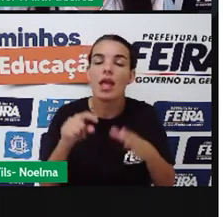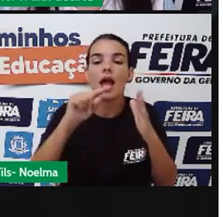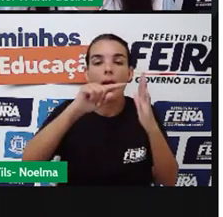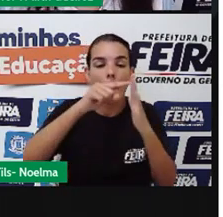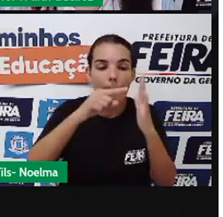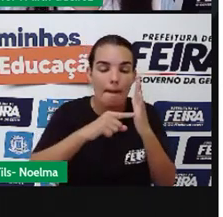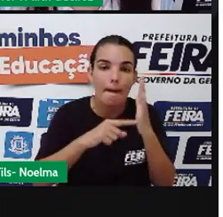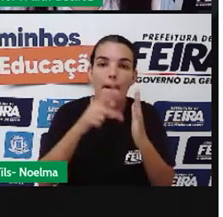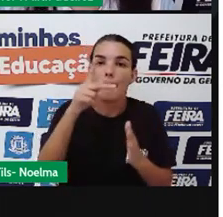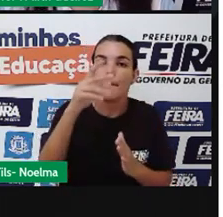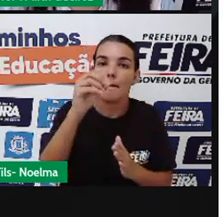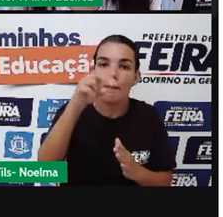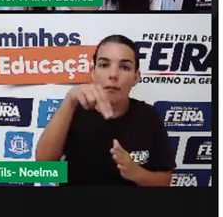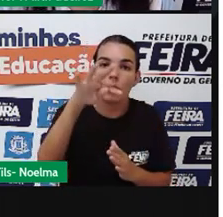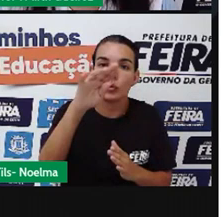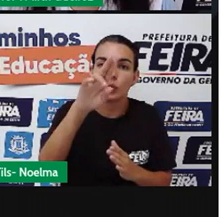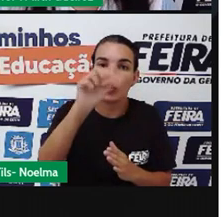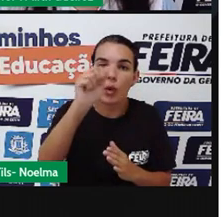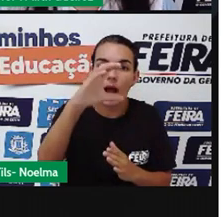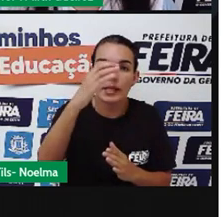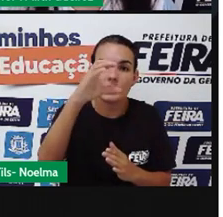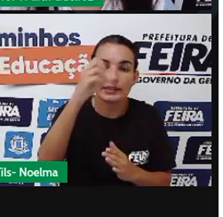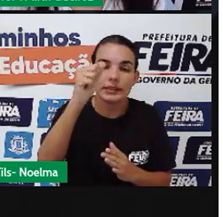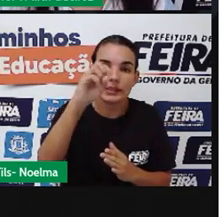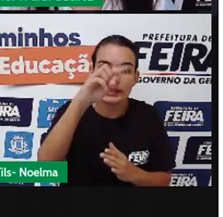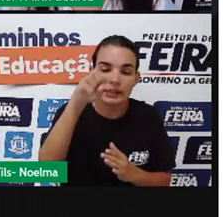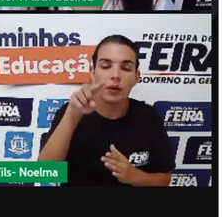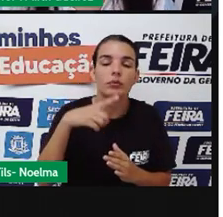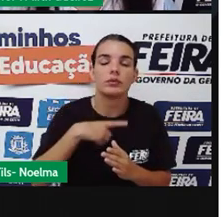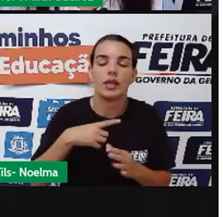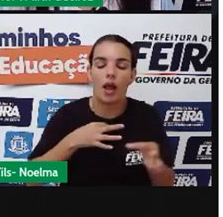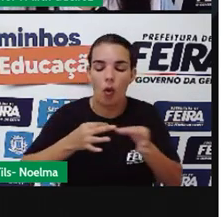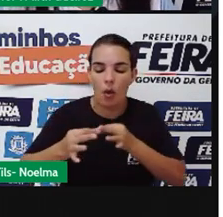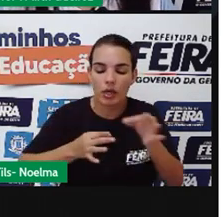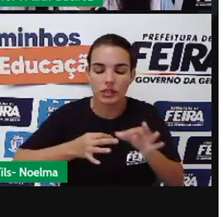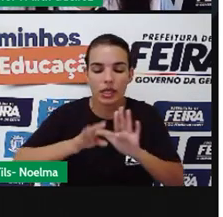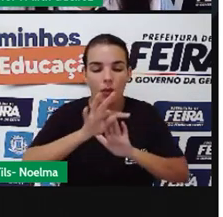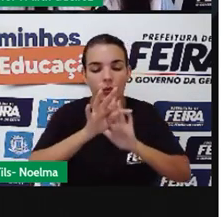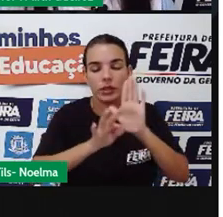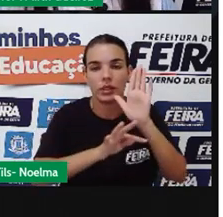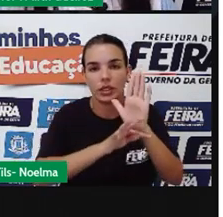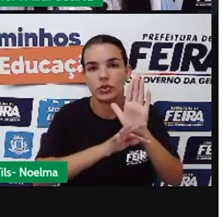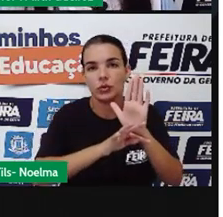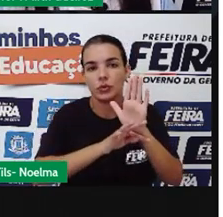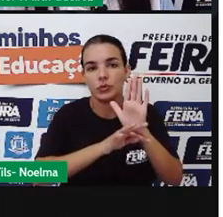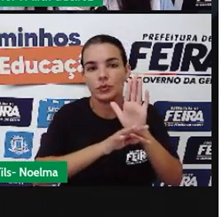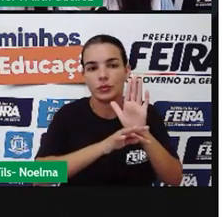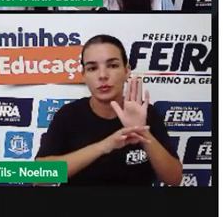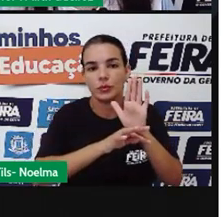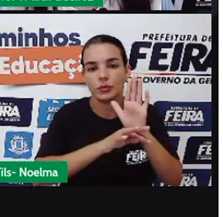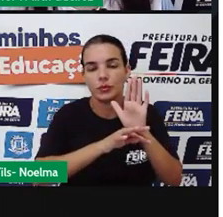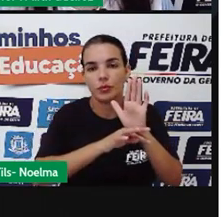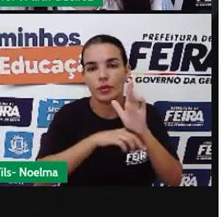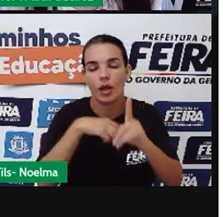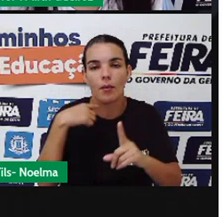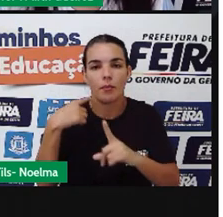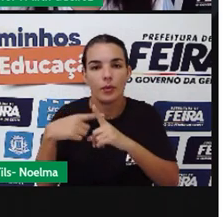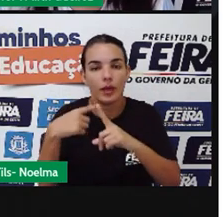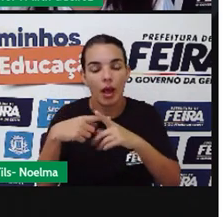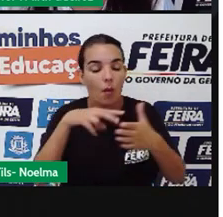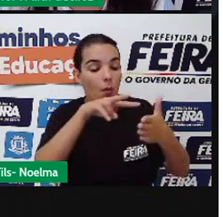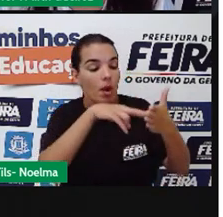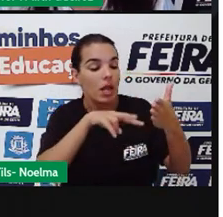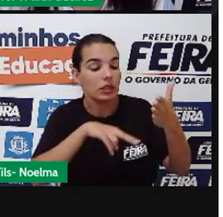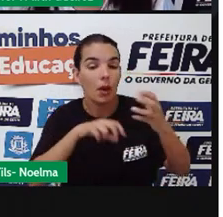permitir também que nós organizemos o nosso texto de forma que o leitor ele